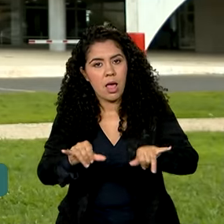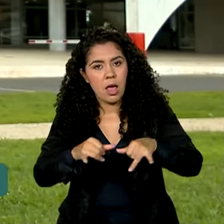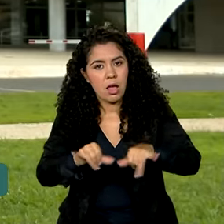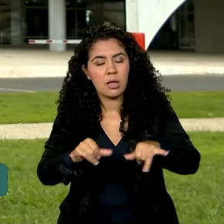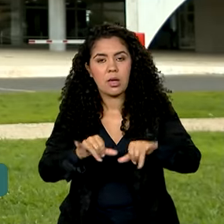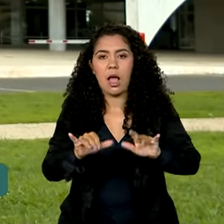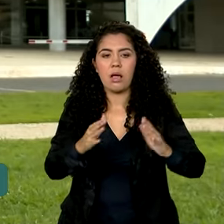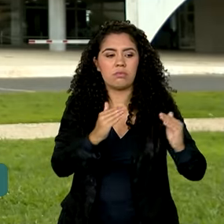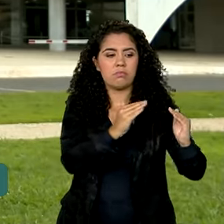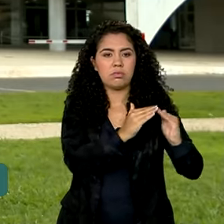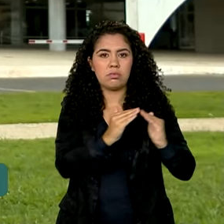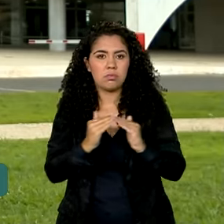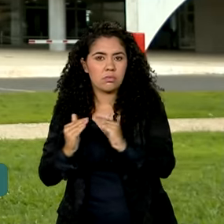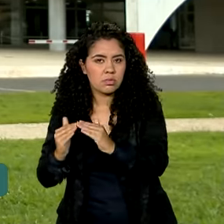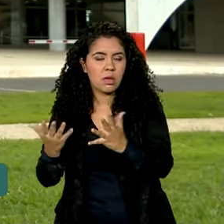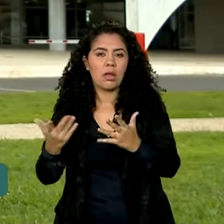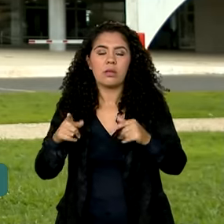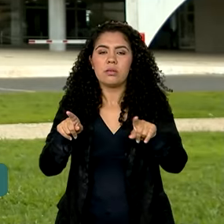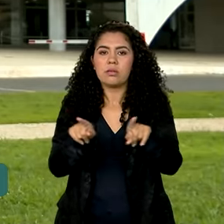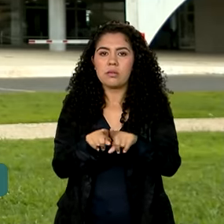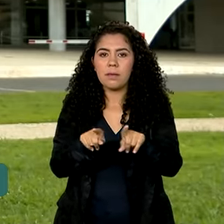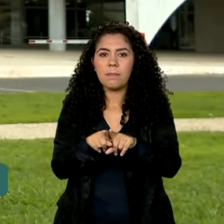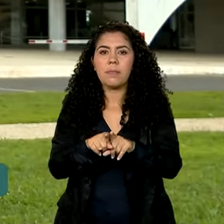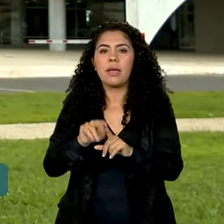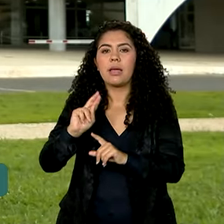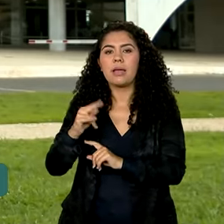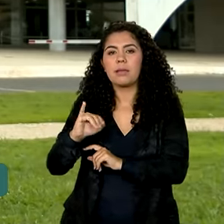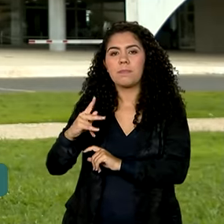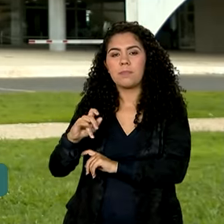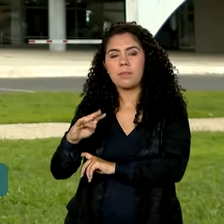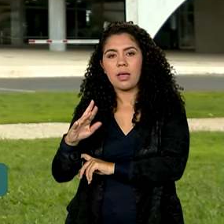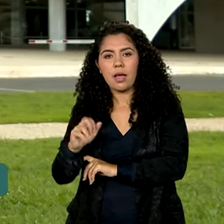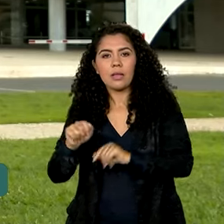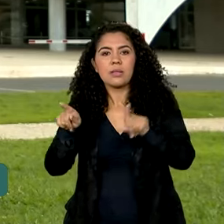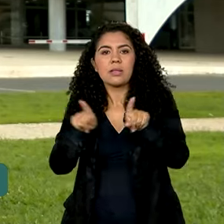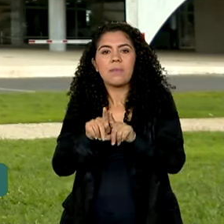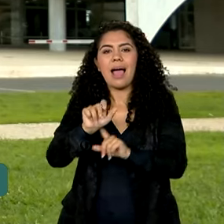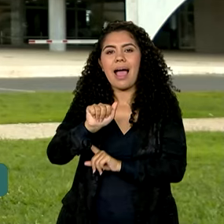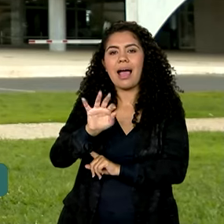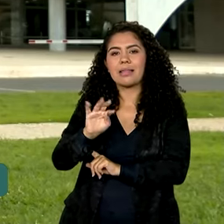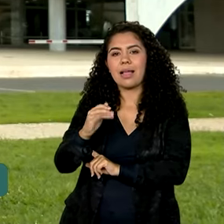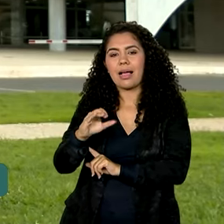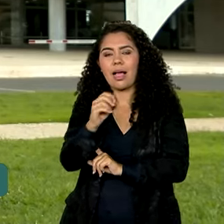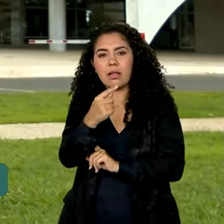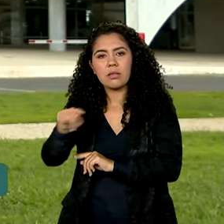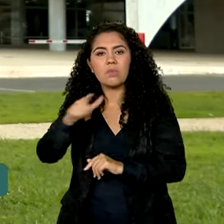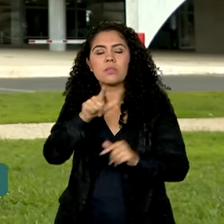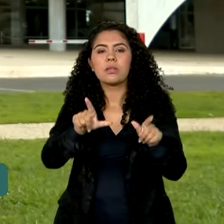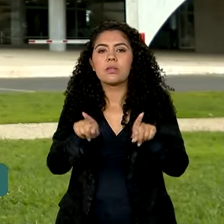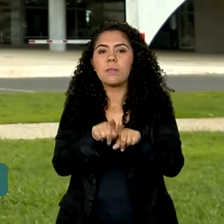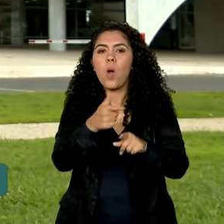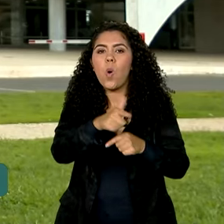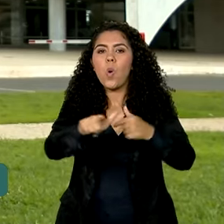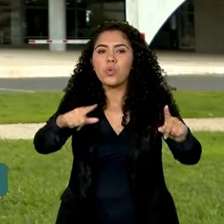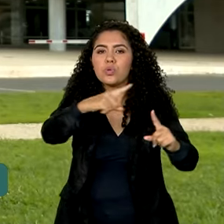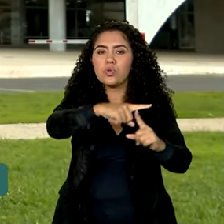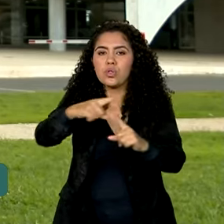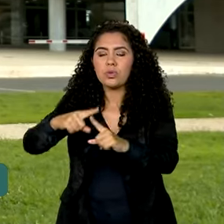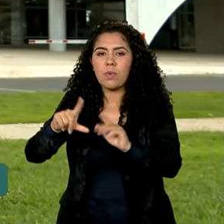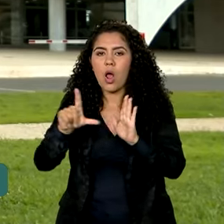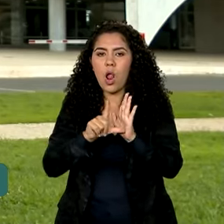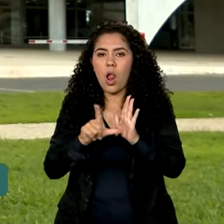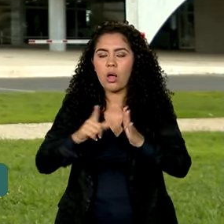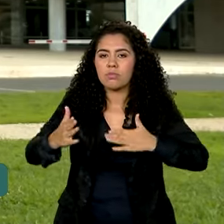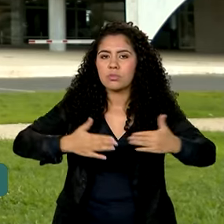de vizinhança, supermercados, hipermercados, atacarejos e outros estabelecimentos comerciais. O objetivo